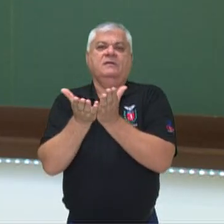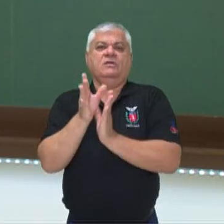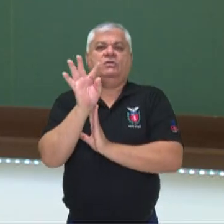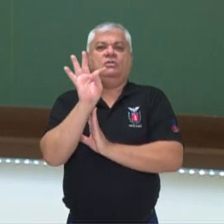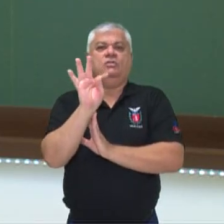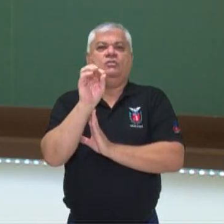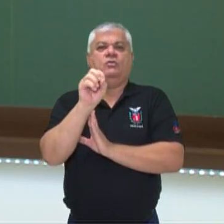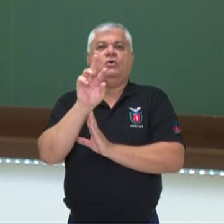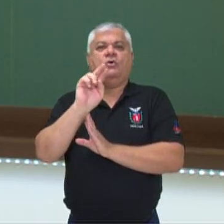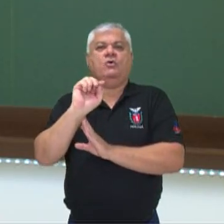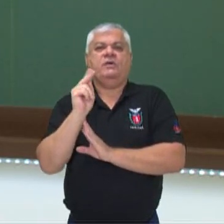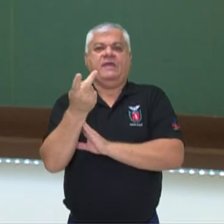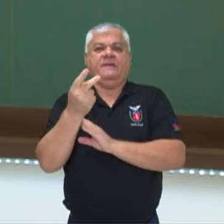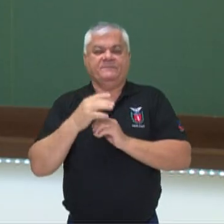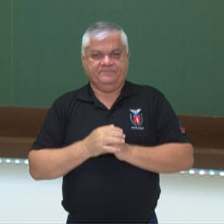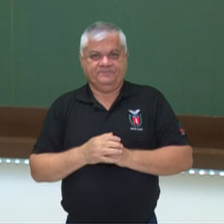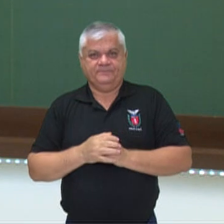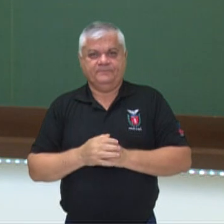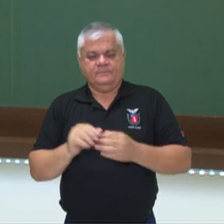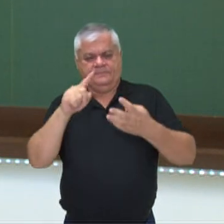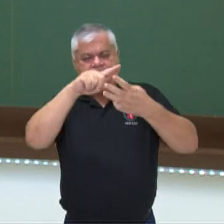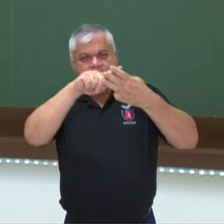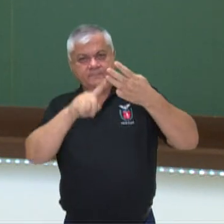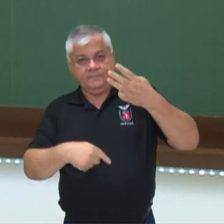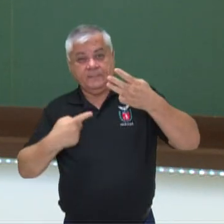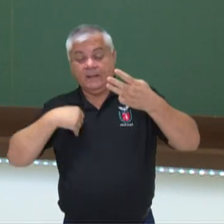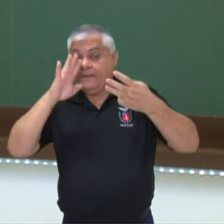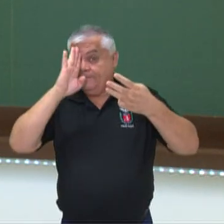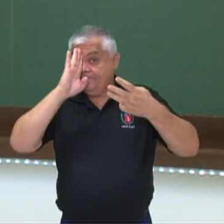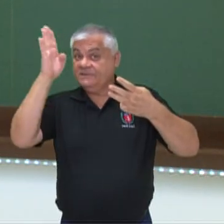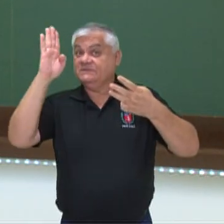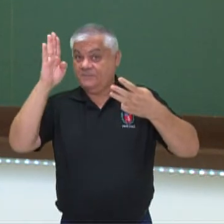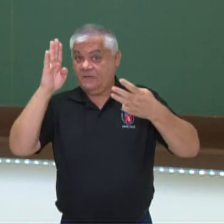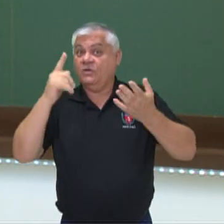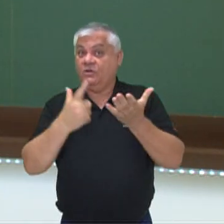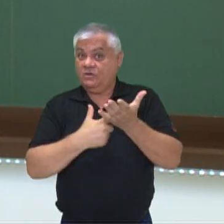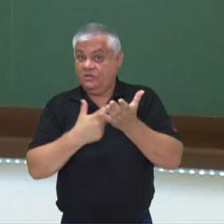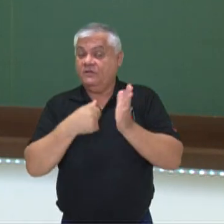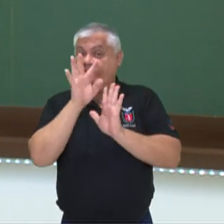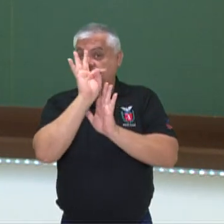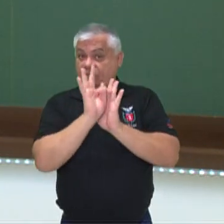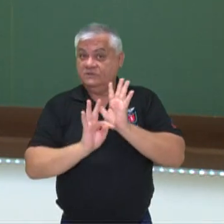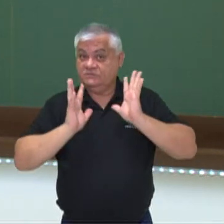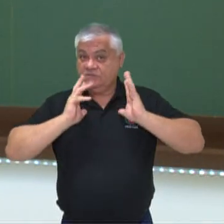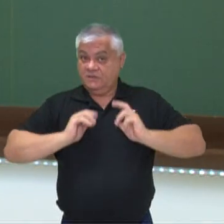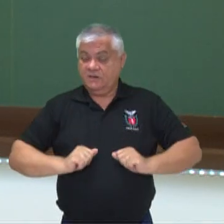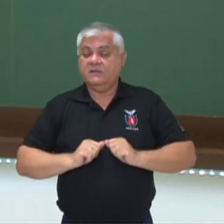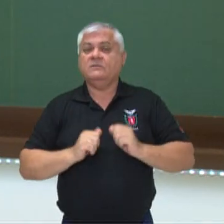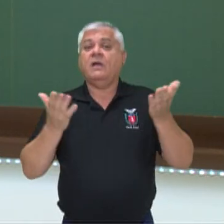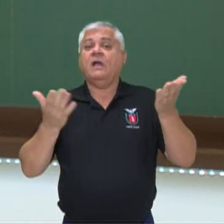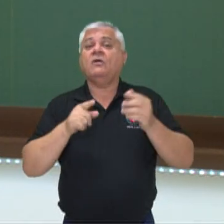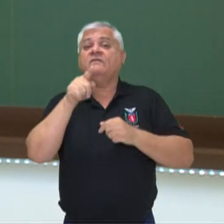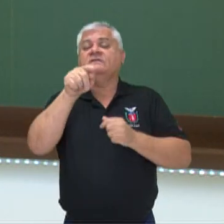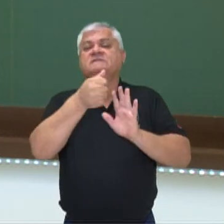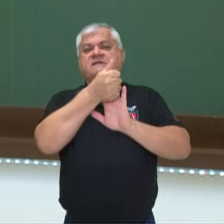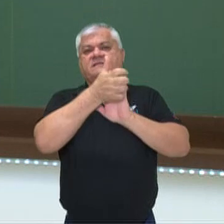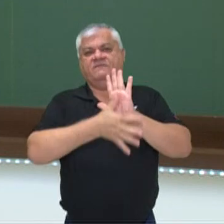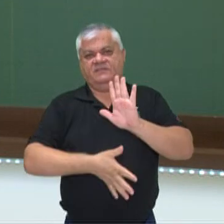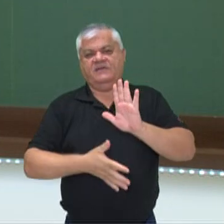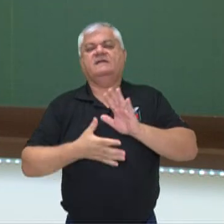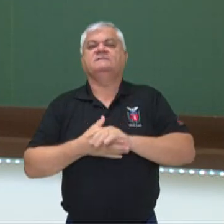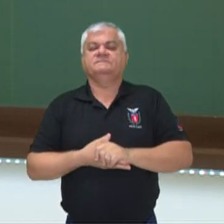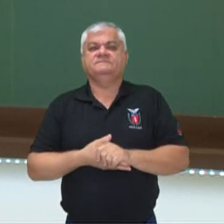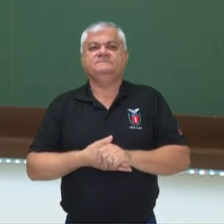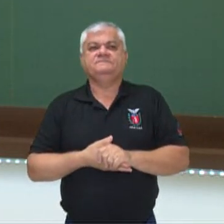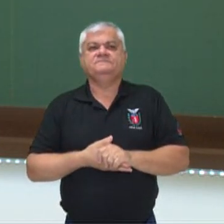Torá. Agora que nós falamos de alguns principais textos sagrados escritos, vamos fazer uma